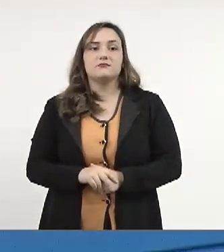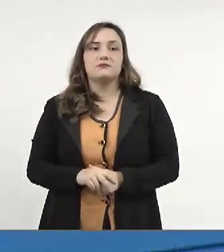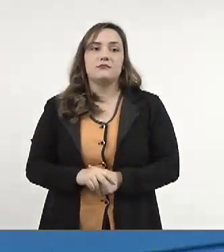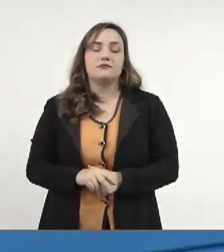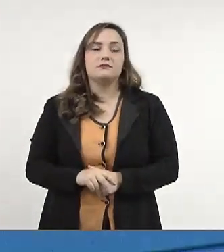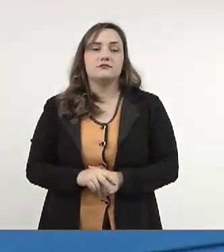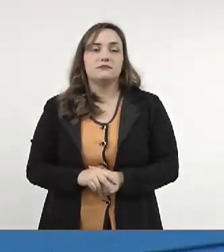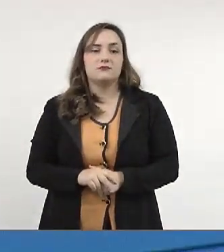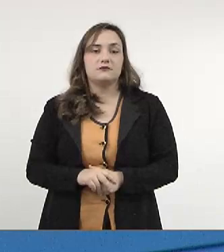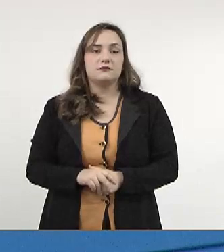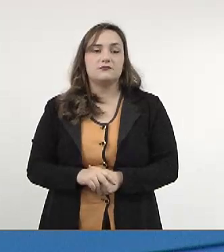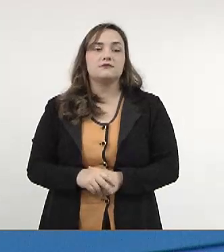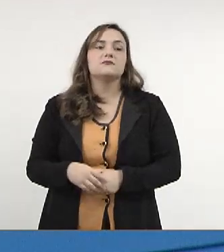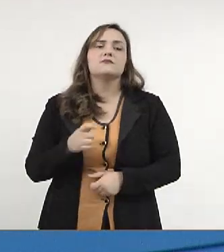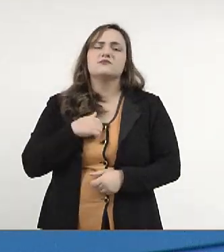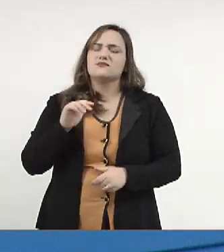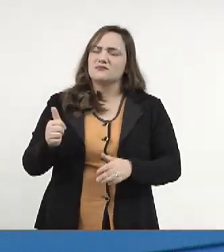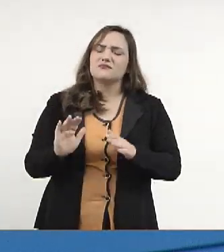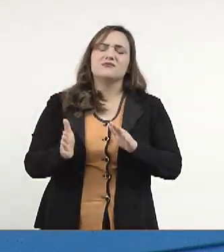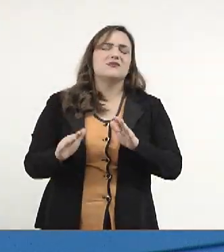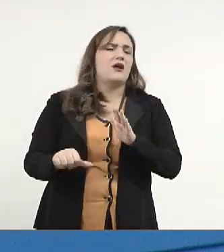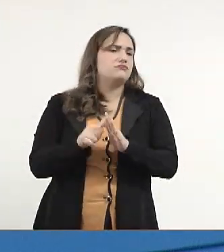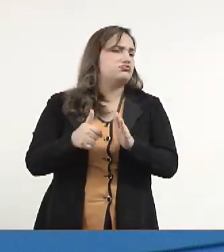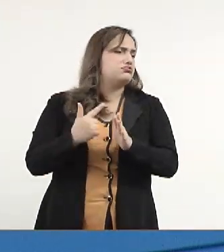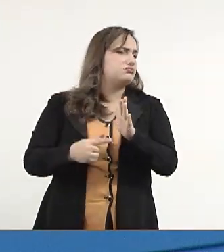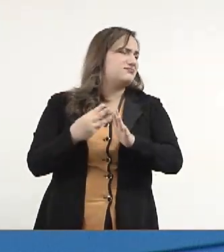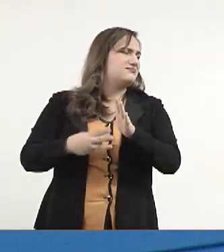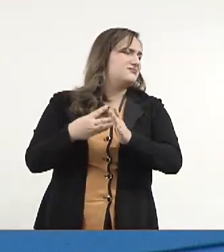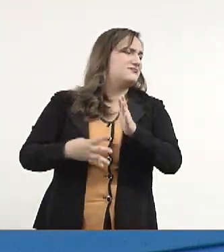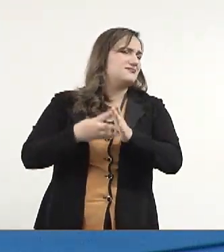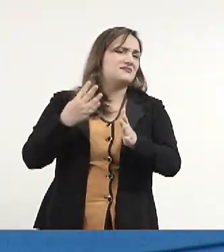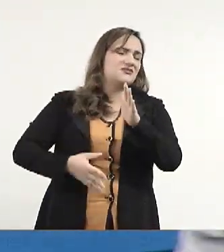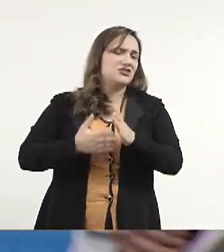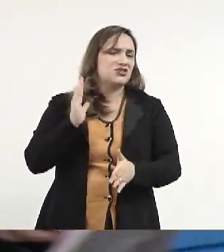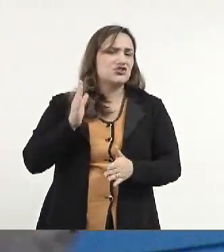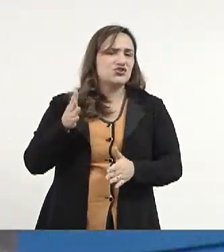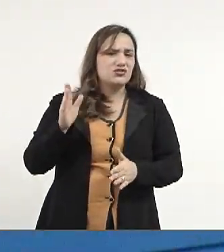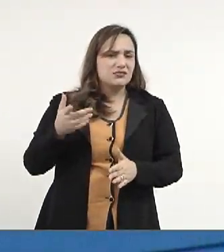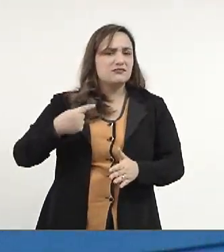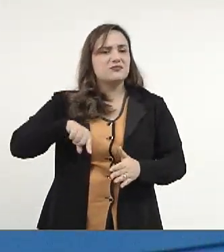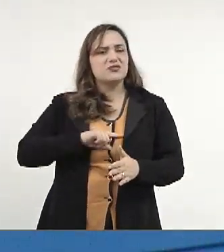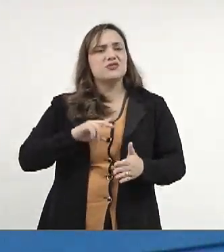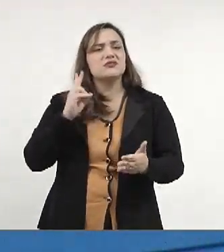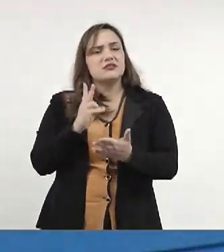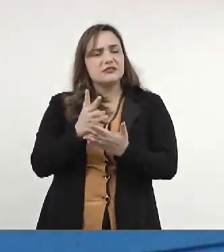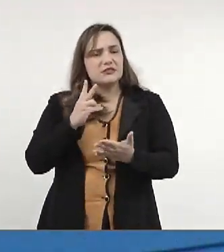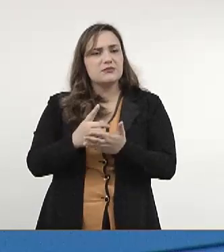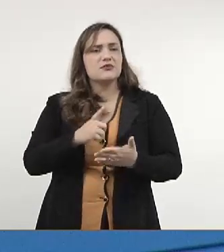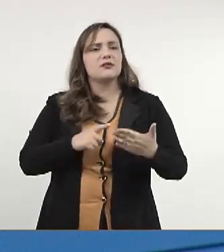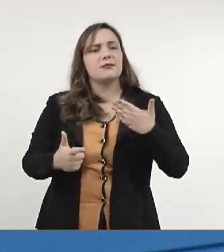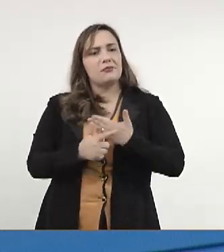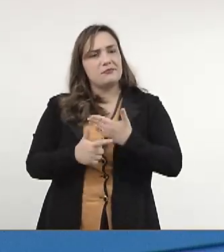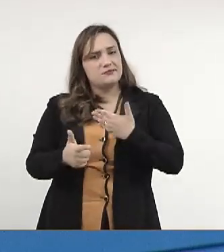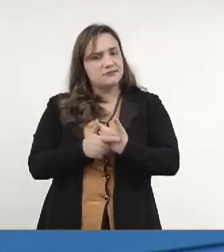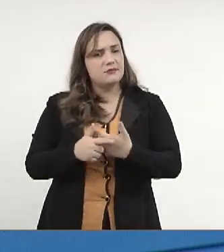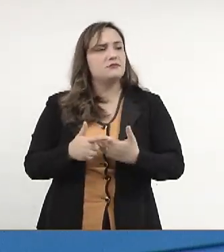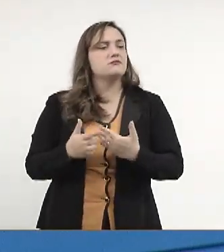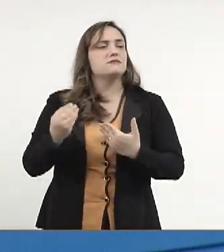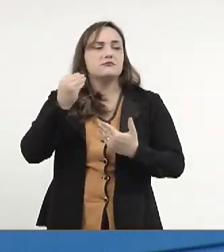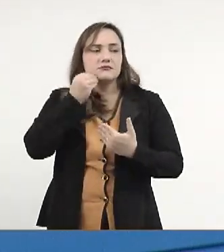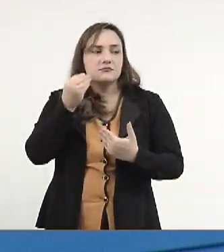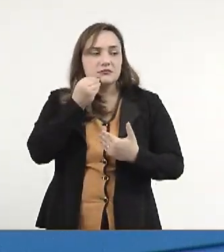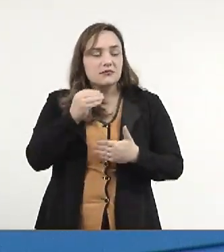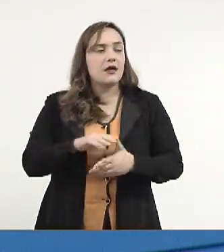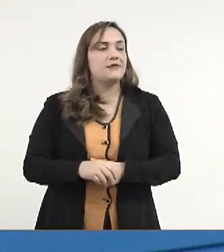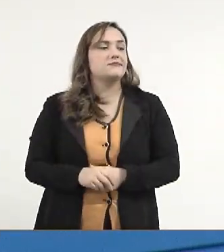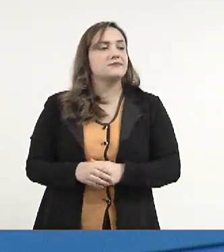eu já estou há vários mandatos aqui na Assembleia Legislativa e nós sempre cumprimos com esse papel de buscar